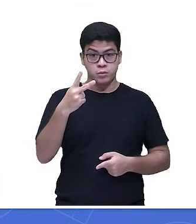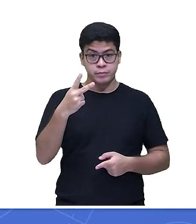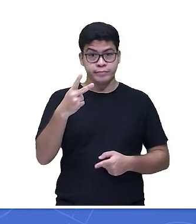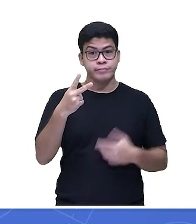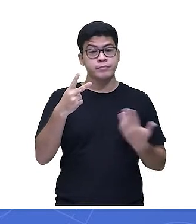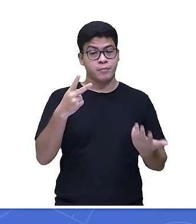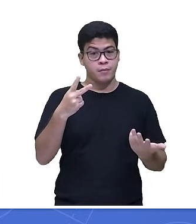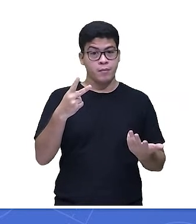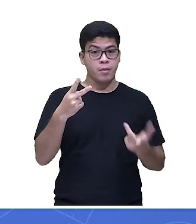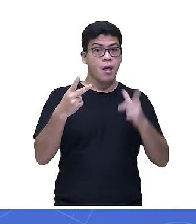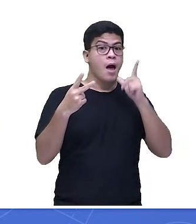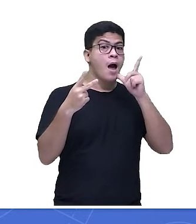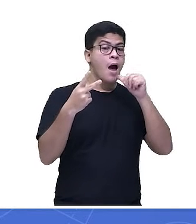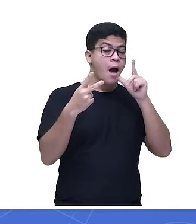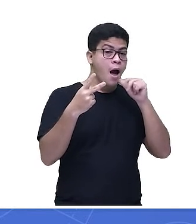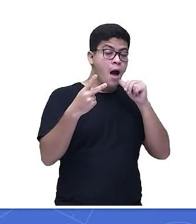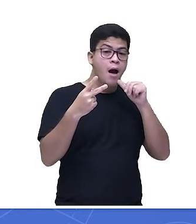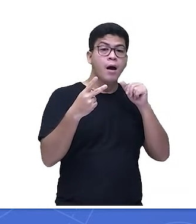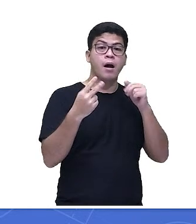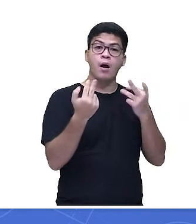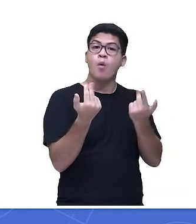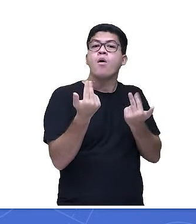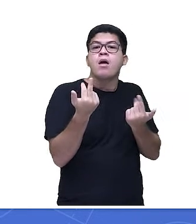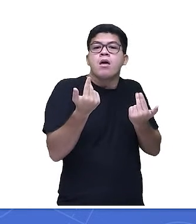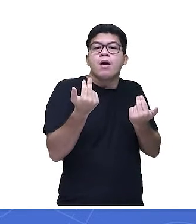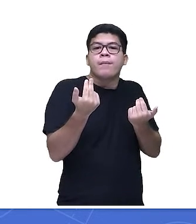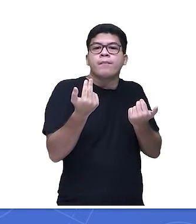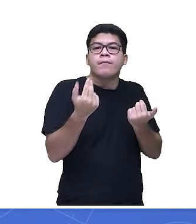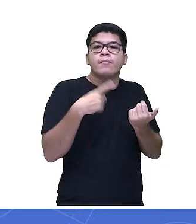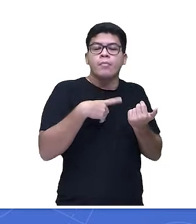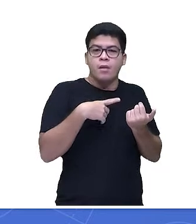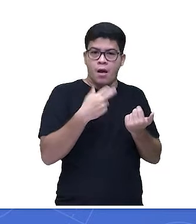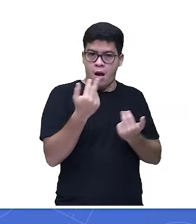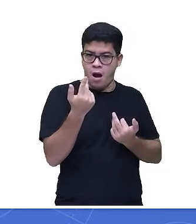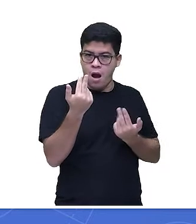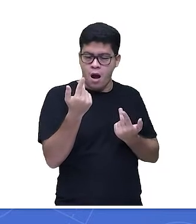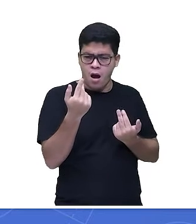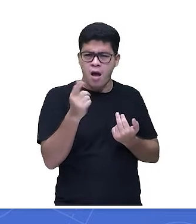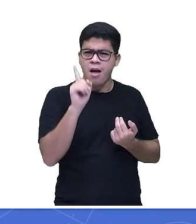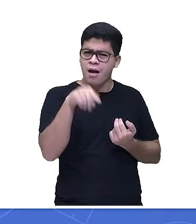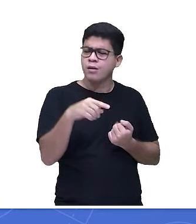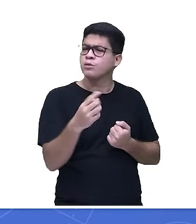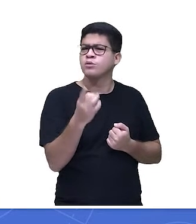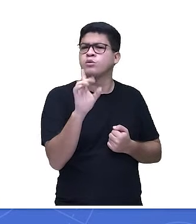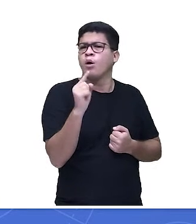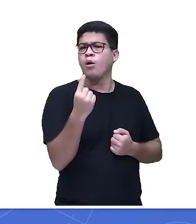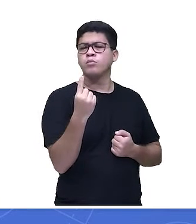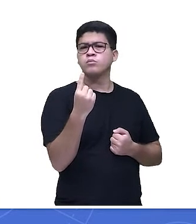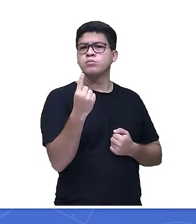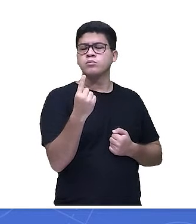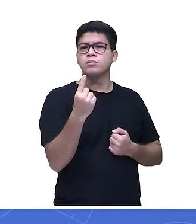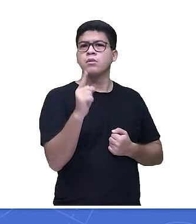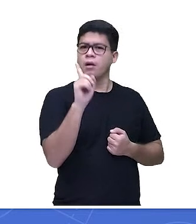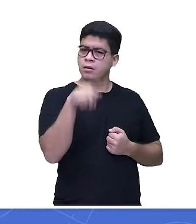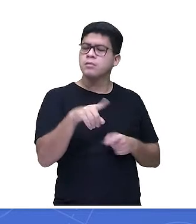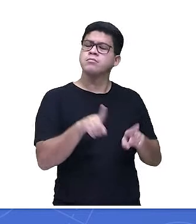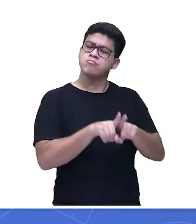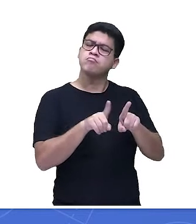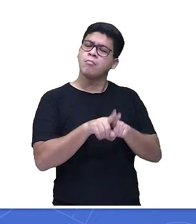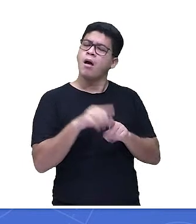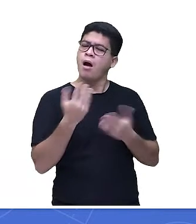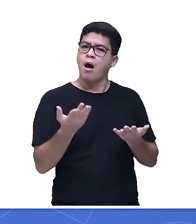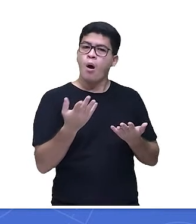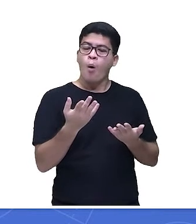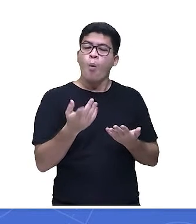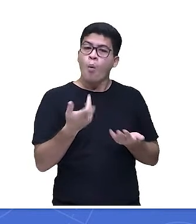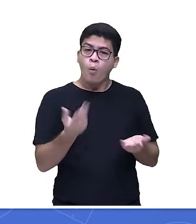algo interessante. A gente vê um componente. Um componente, professor? Sim, gente, um componente, porque aqui,